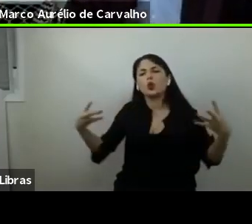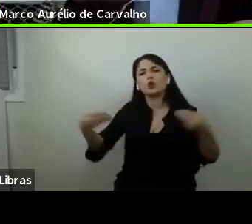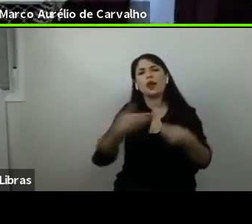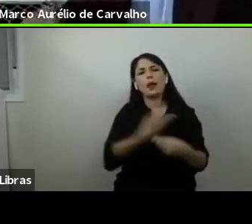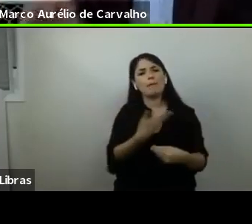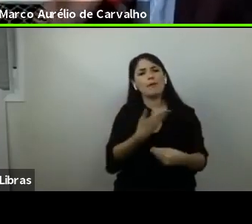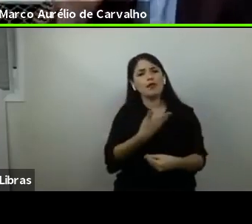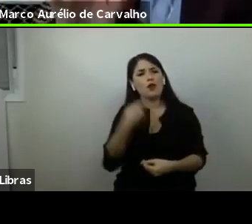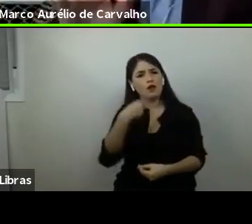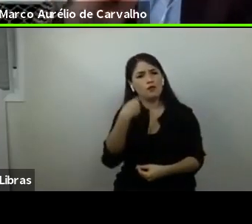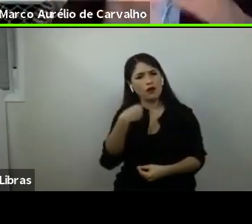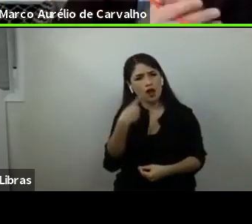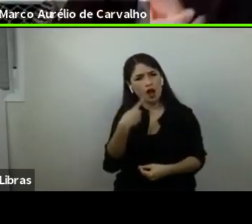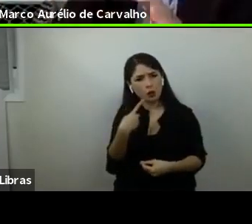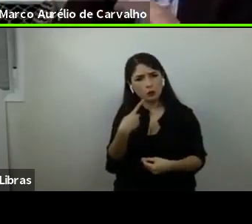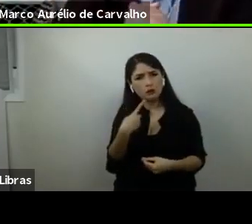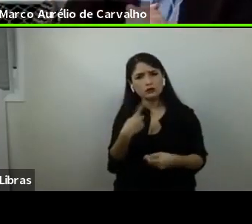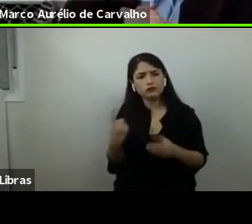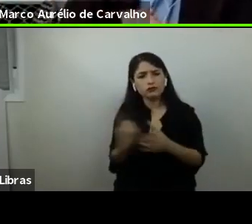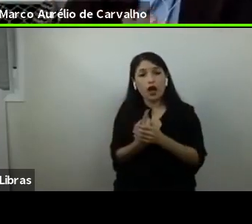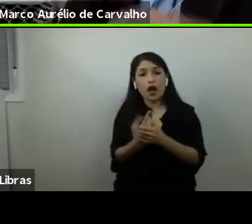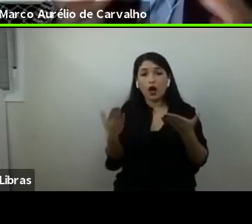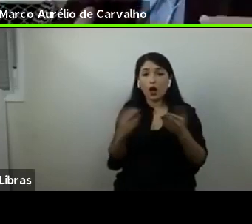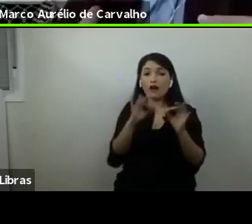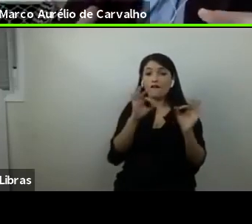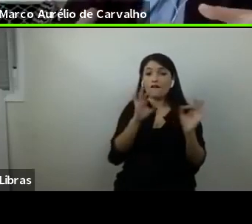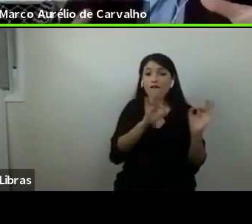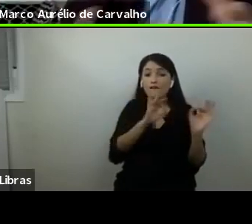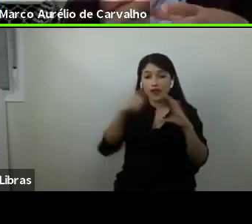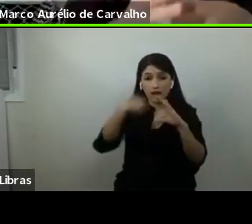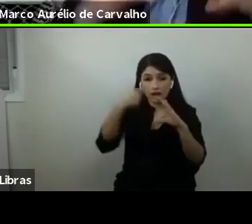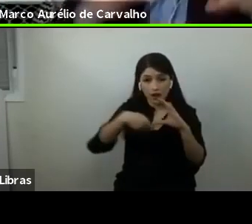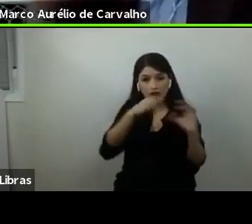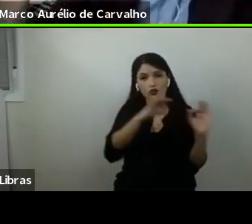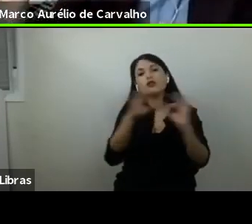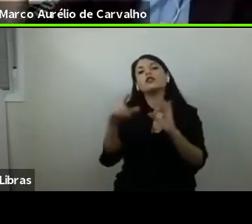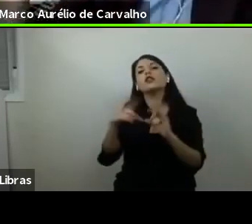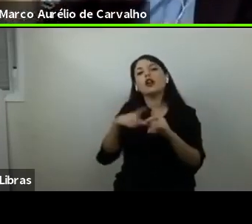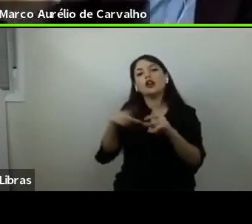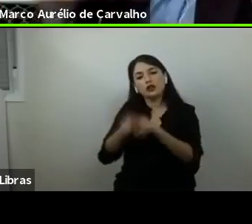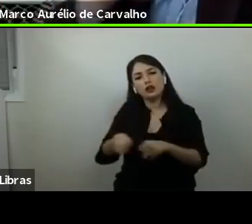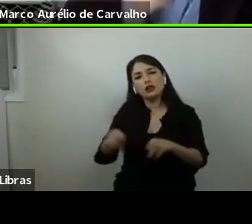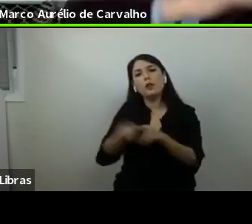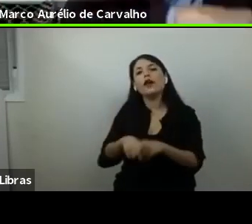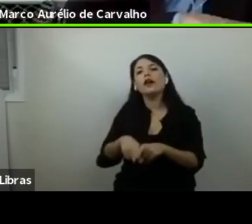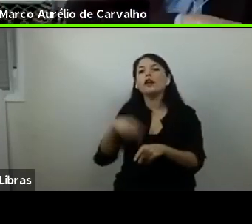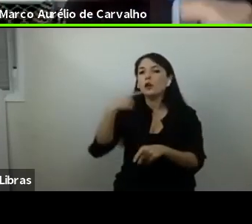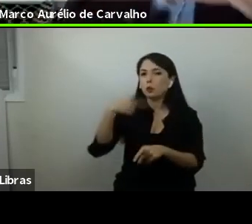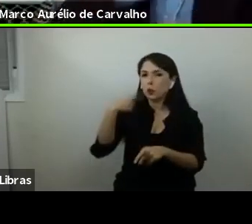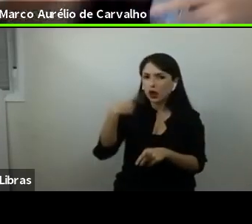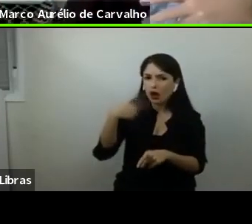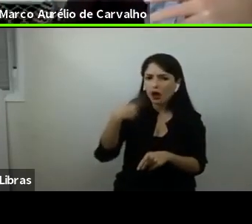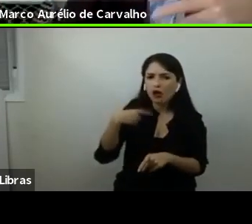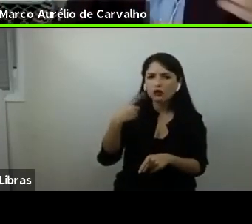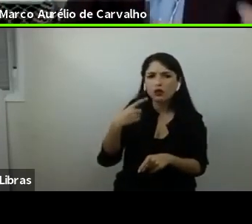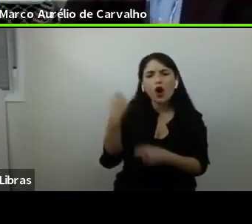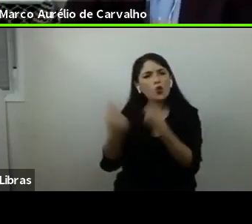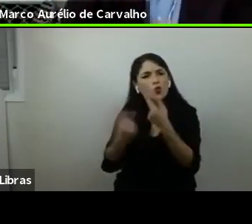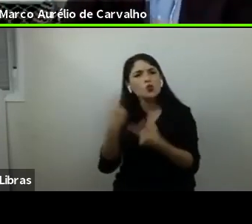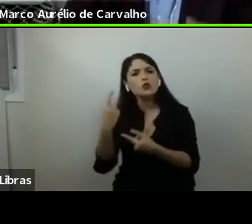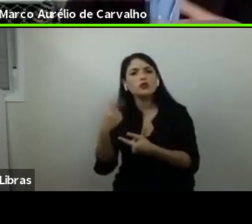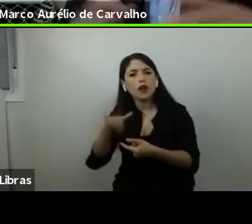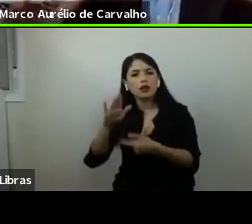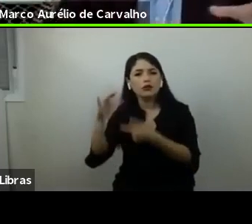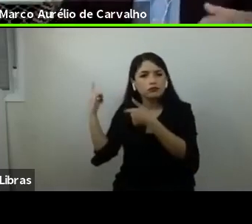nessa luta. Então, nós vamos passar um vídeo agora. Nós temos uma bancada também de deputados de variadas forças, alguns mais conservadores, outros menos,